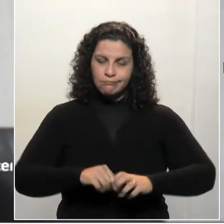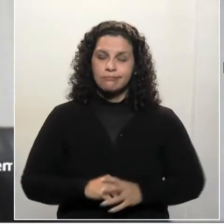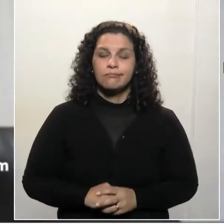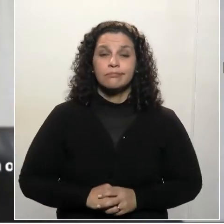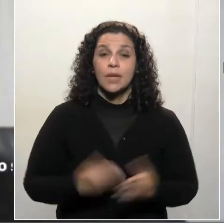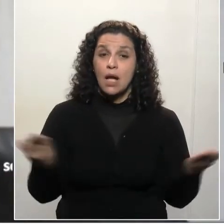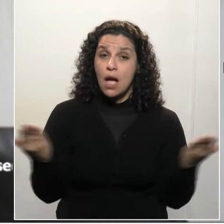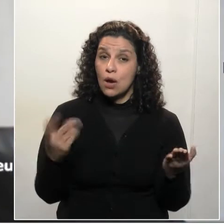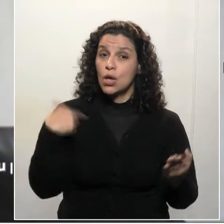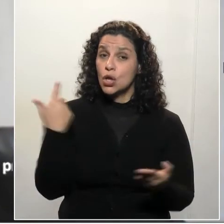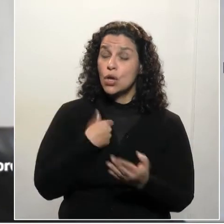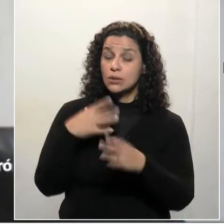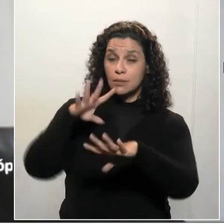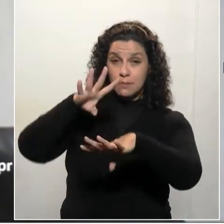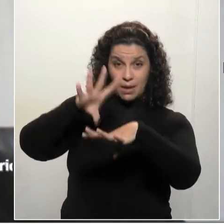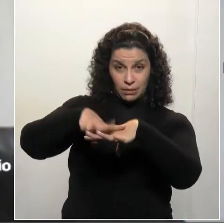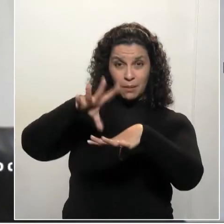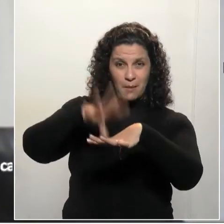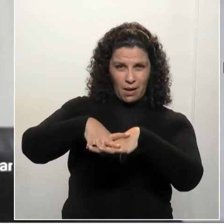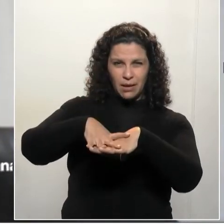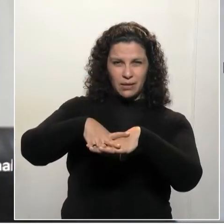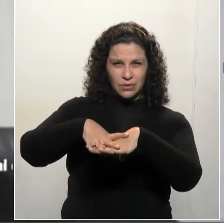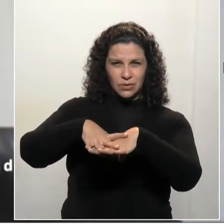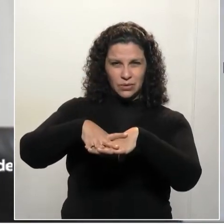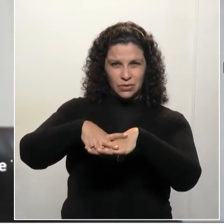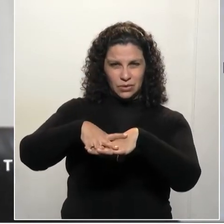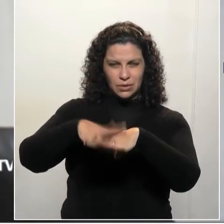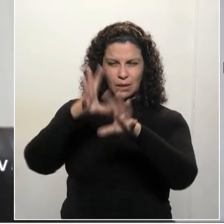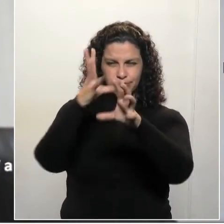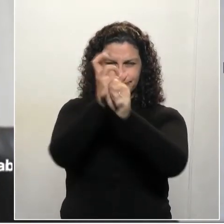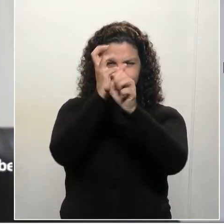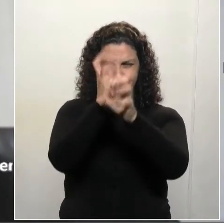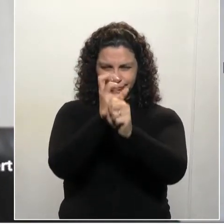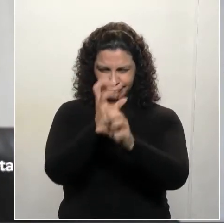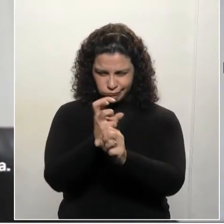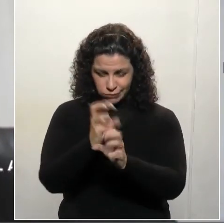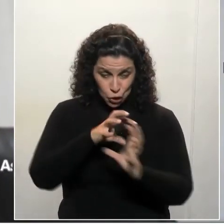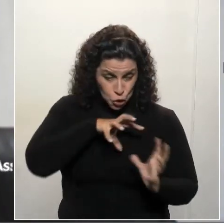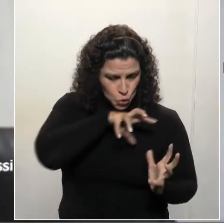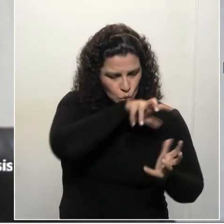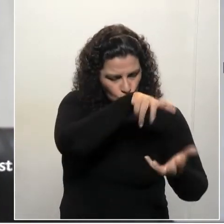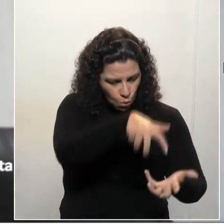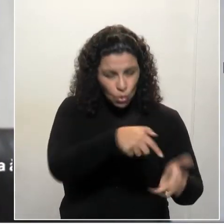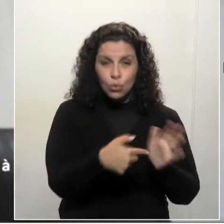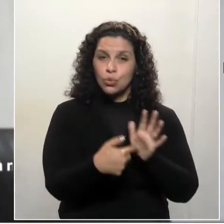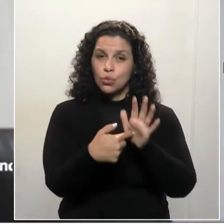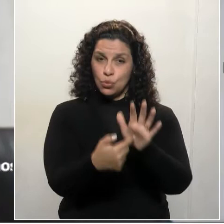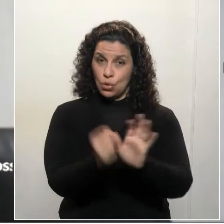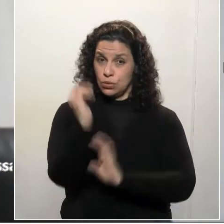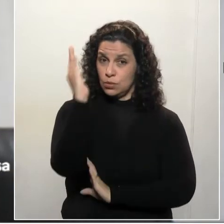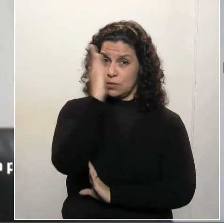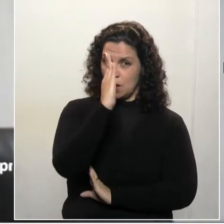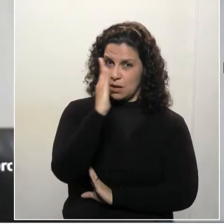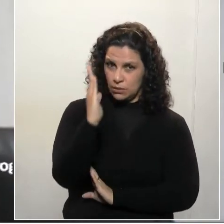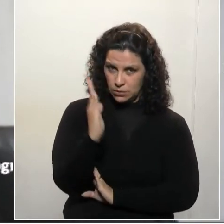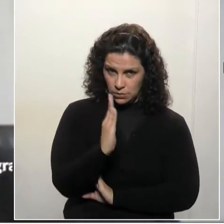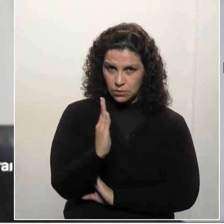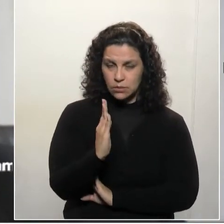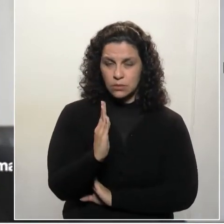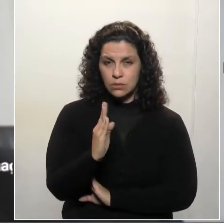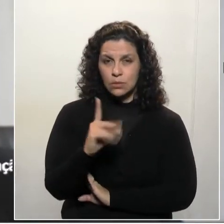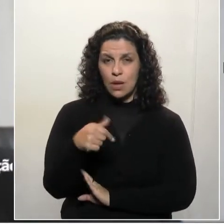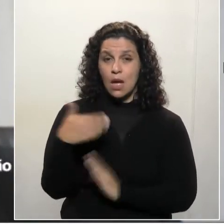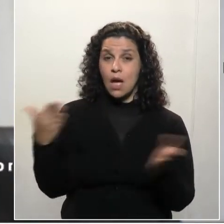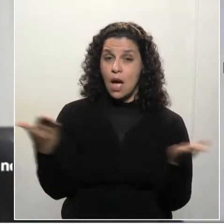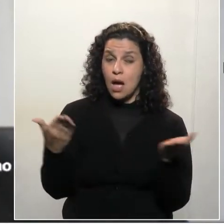os modelos matemáticos do mundo todo estão indicando que o Brasil